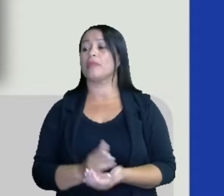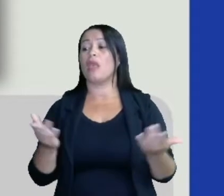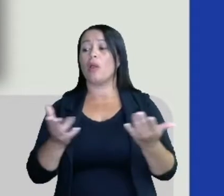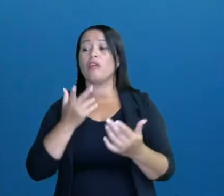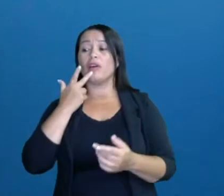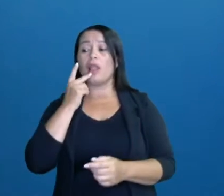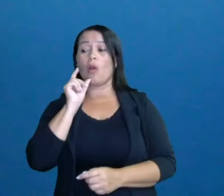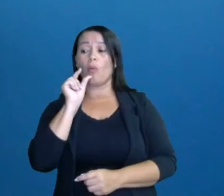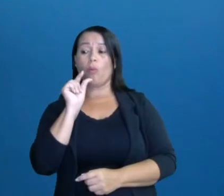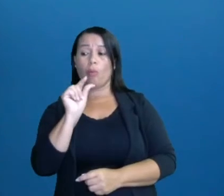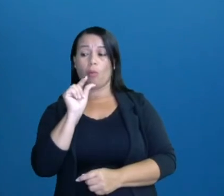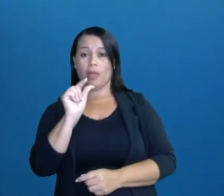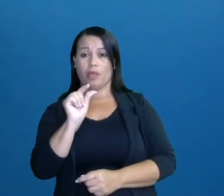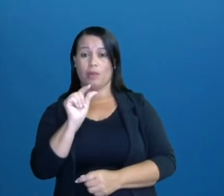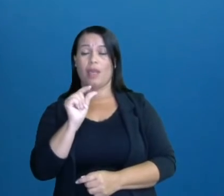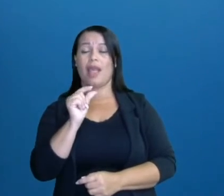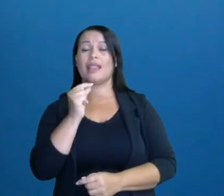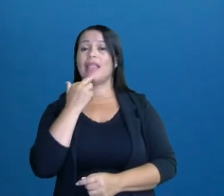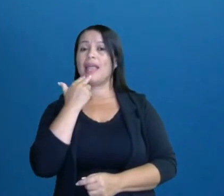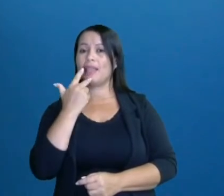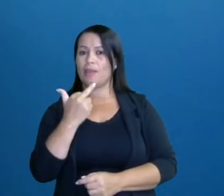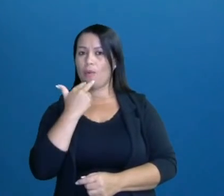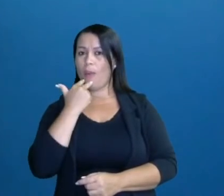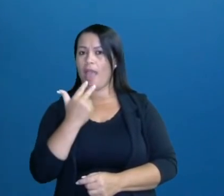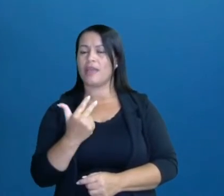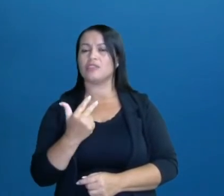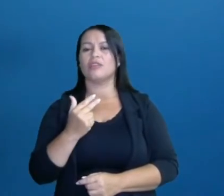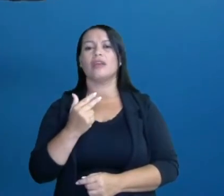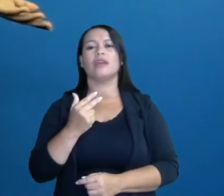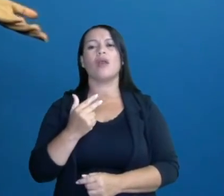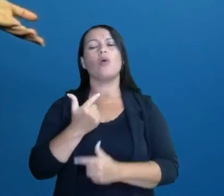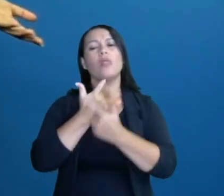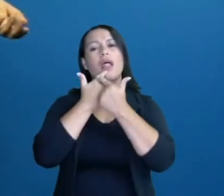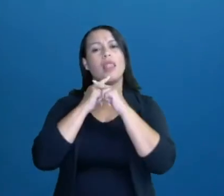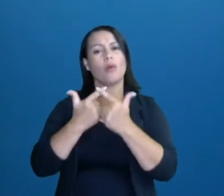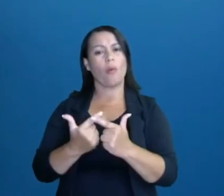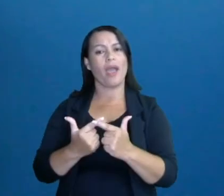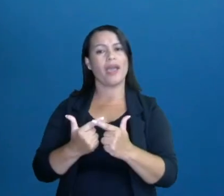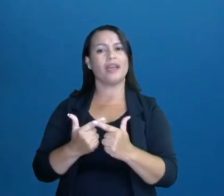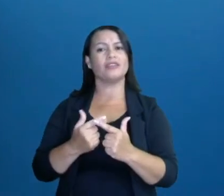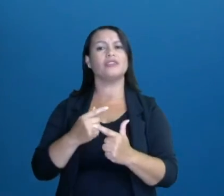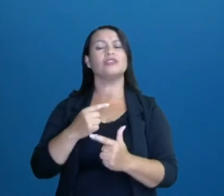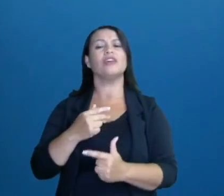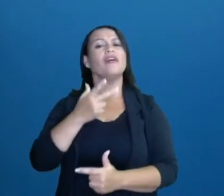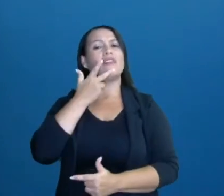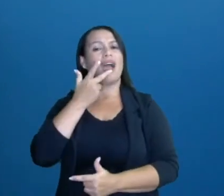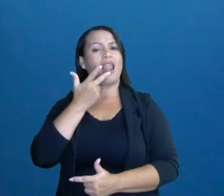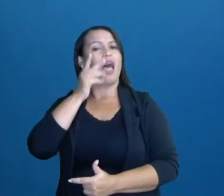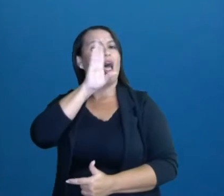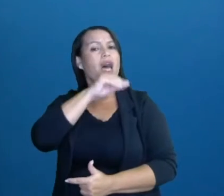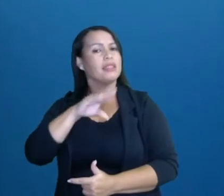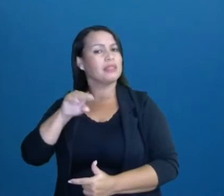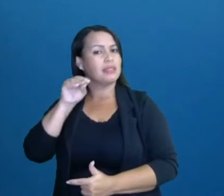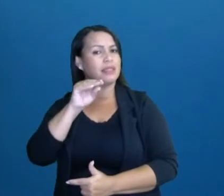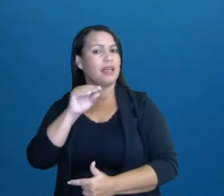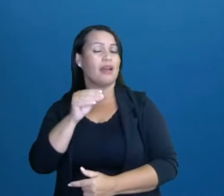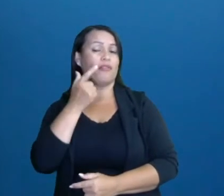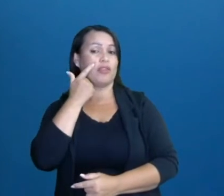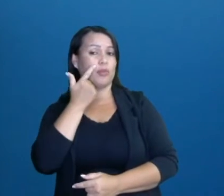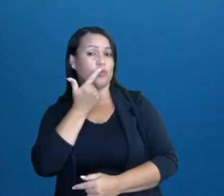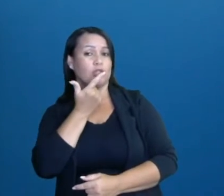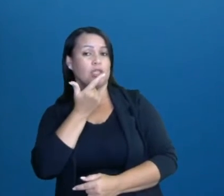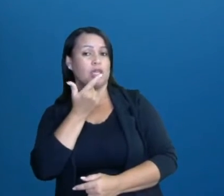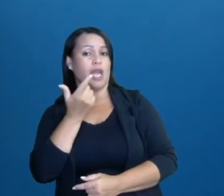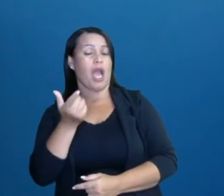falar um pouquinho da linguagem verbal, certo? Vimos que a linguagem não verbal não utiliza palavras, mesmo assim